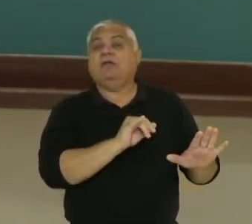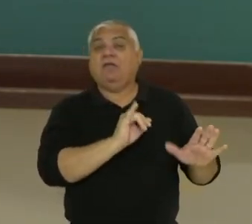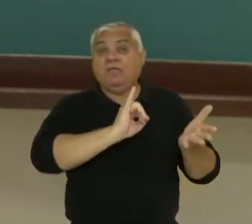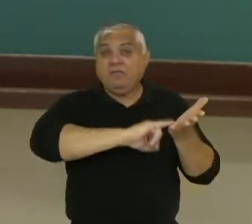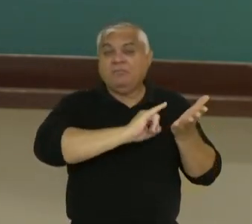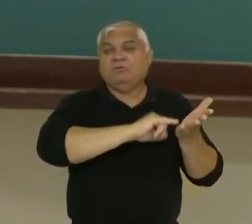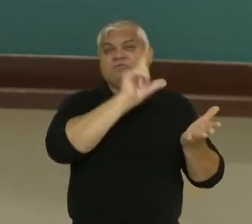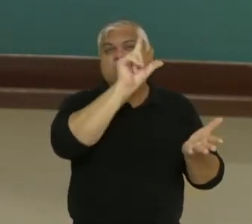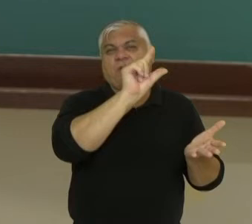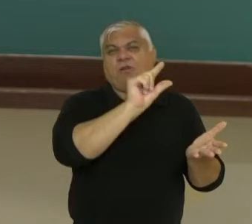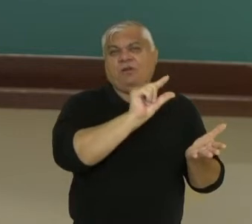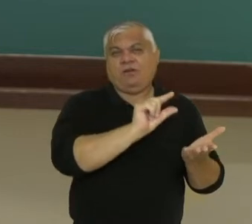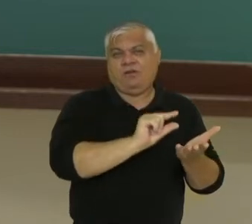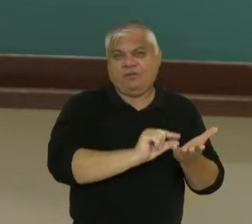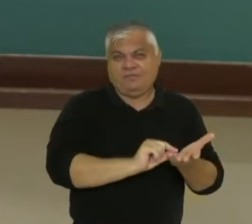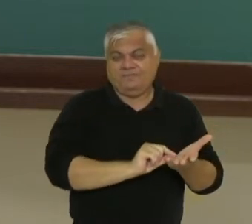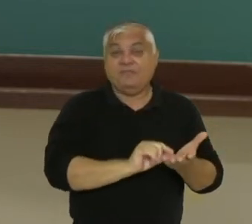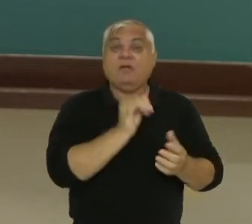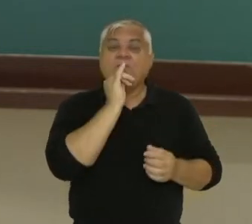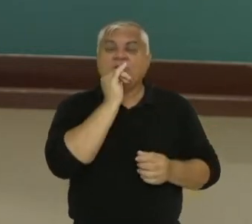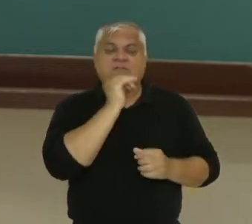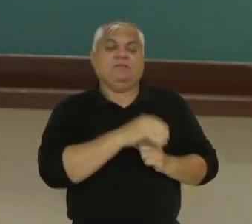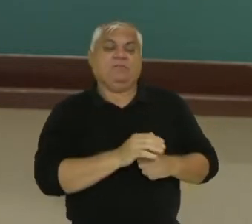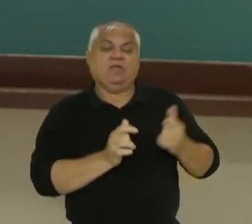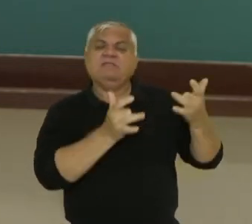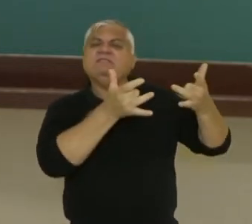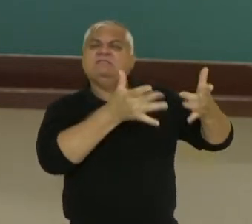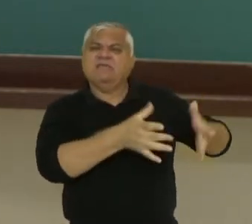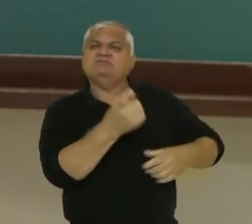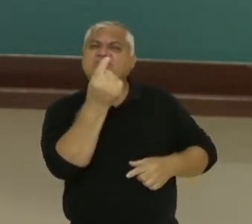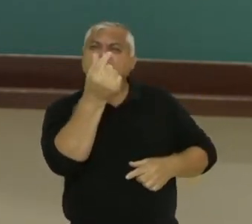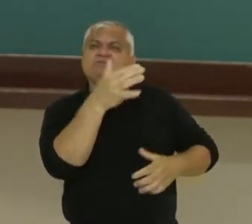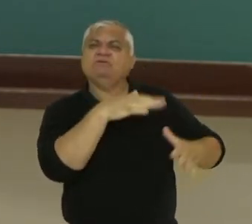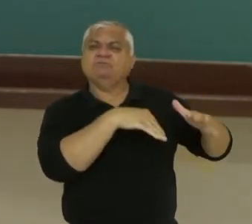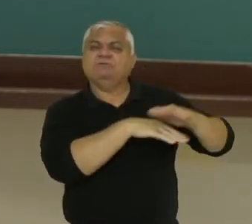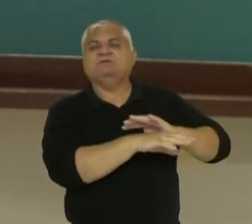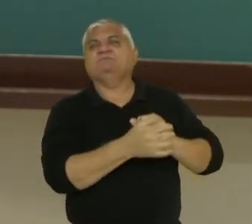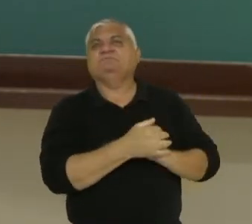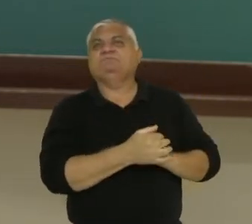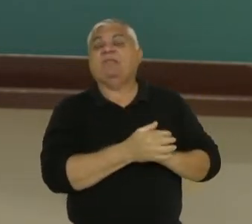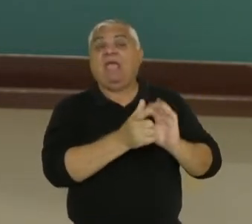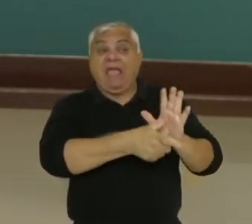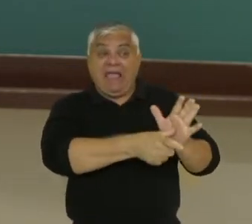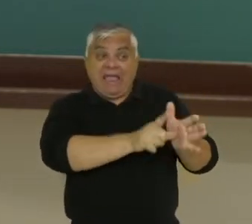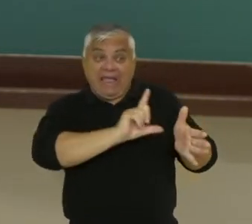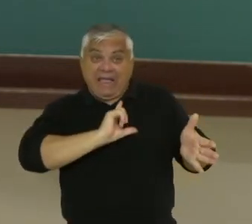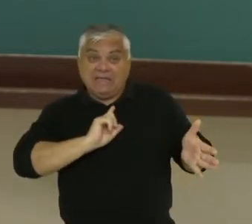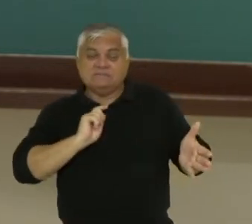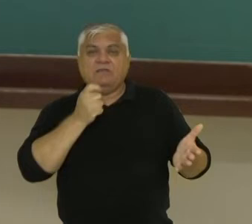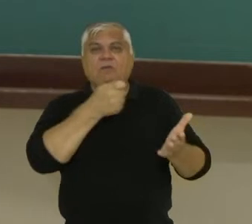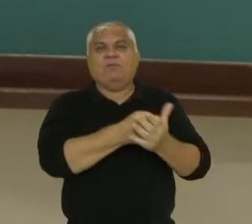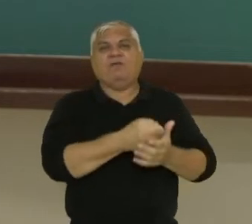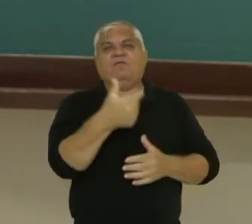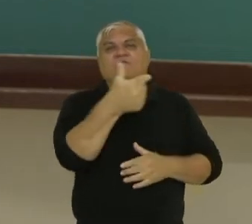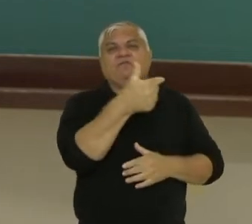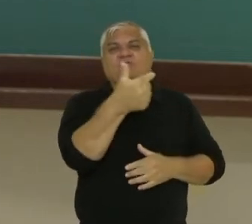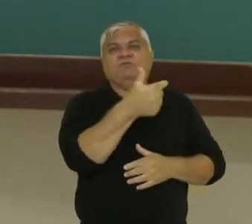Então, até 180 dias, ou seja, se eu precisar sacar antes de 180 dias, eu vou pagar